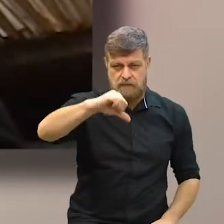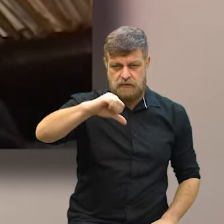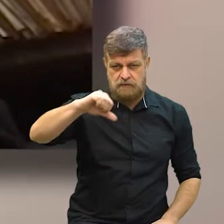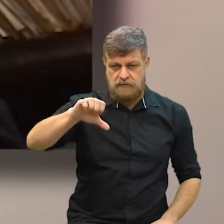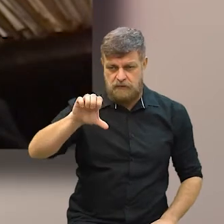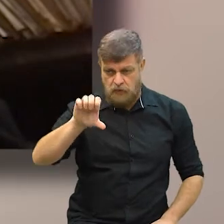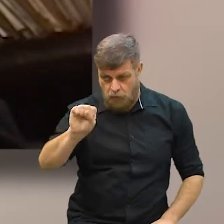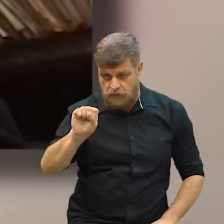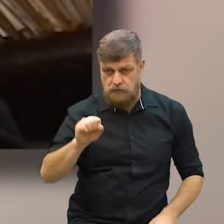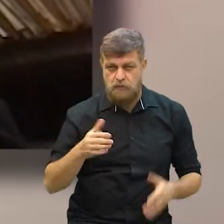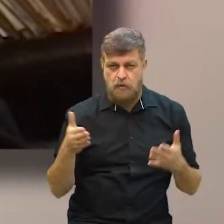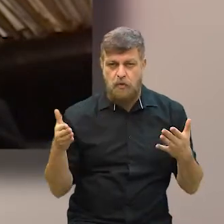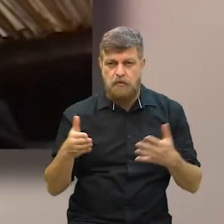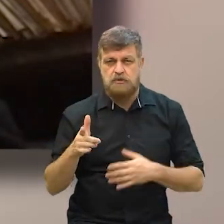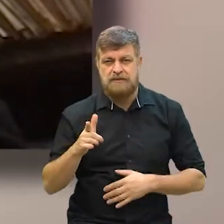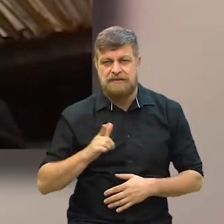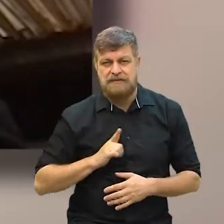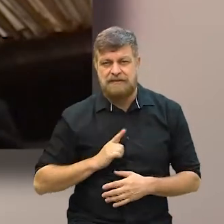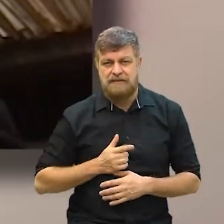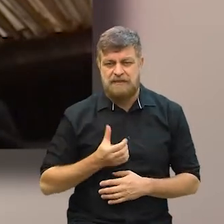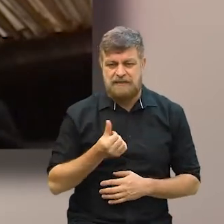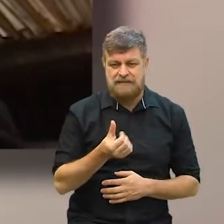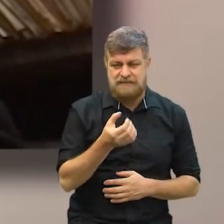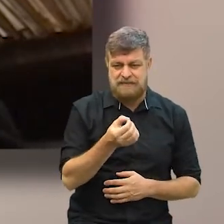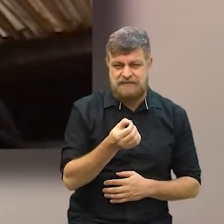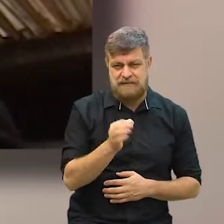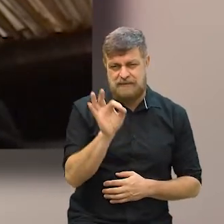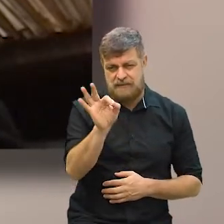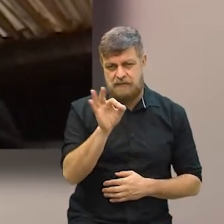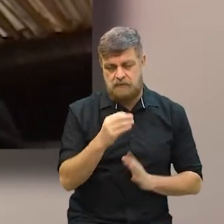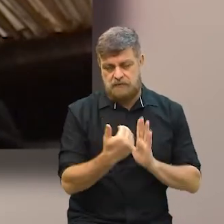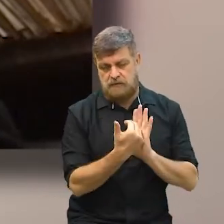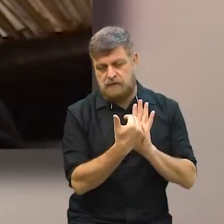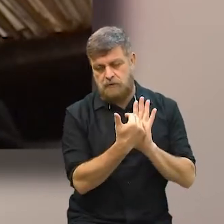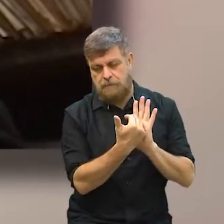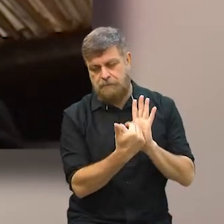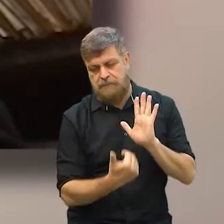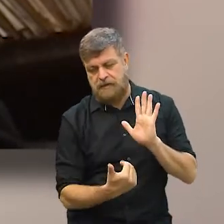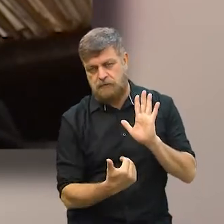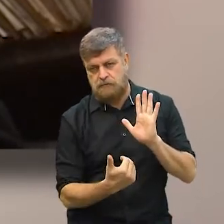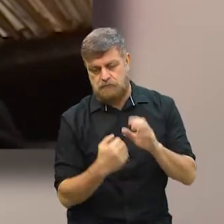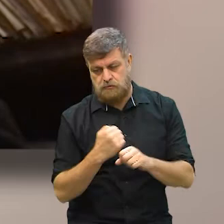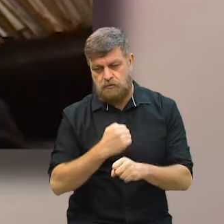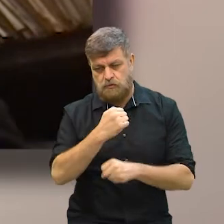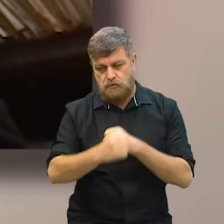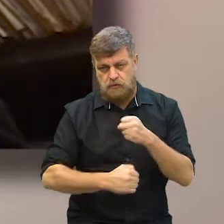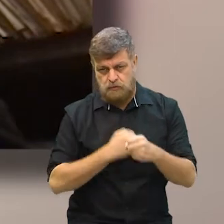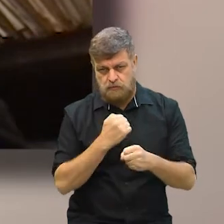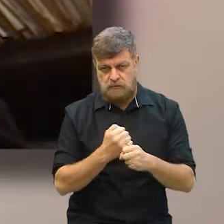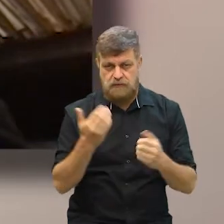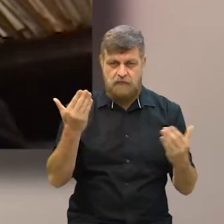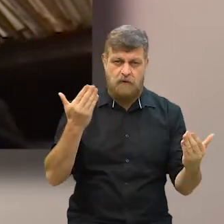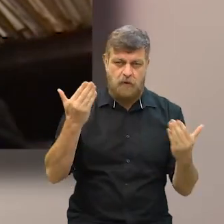1998. Hoje nós temos 60%, 70% menos casos por ano do